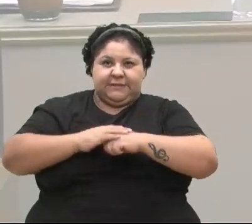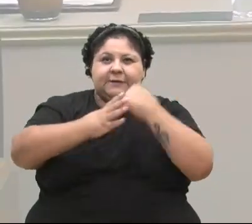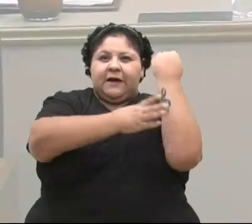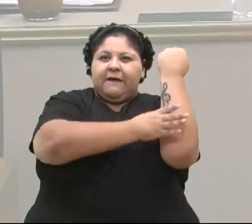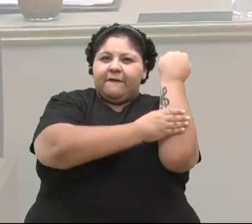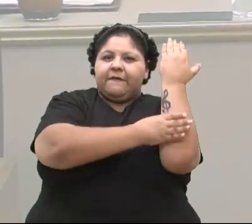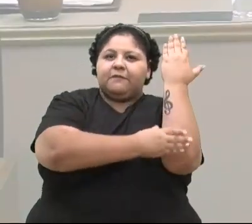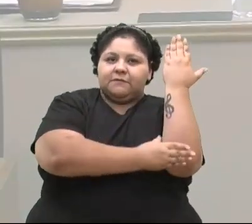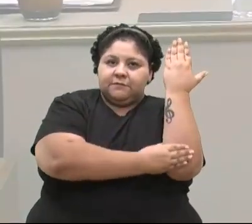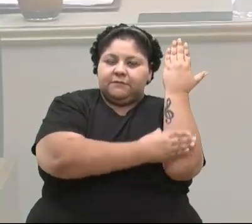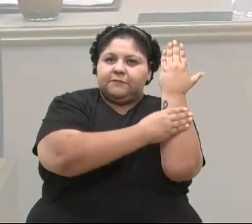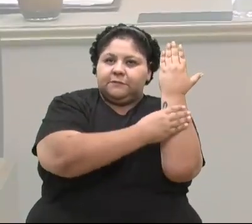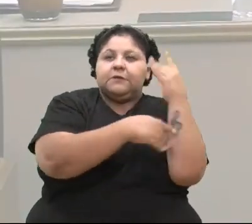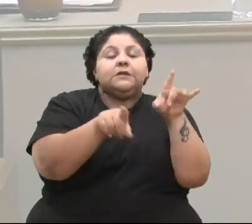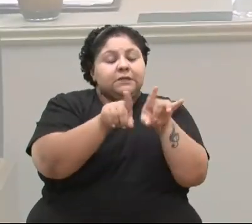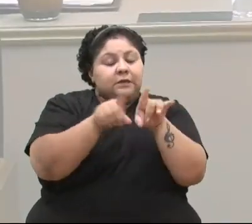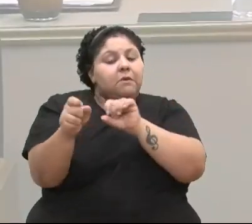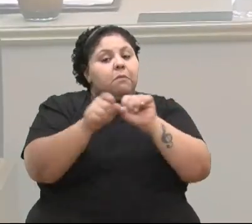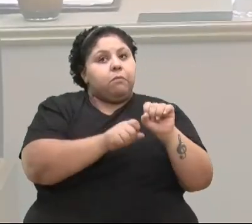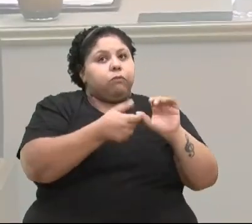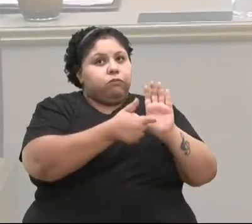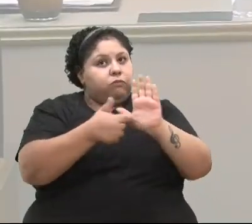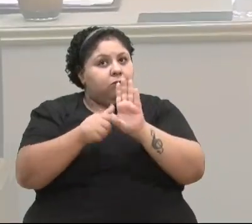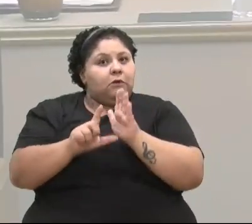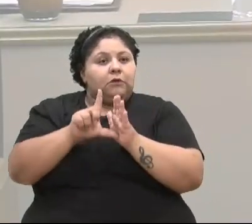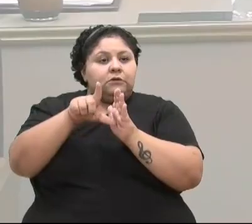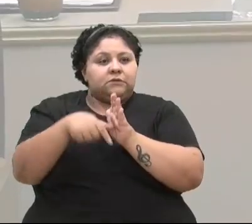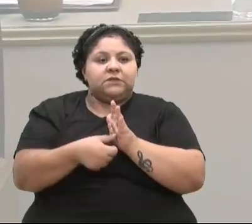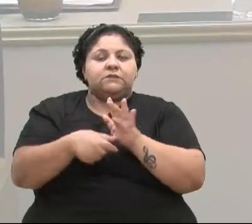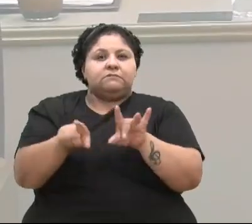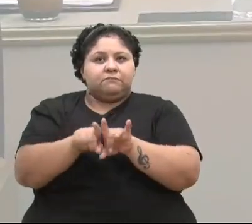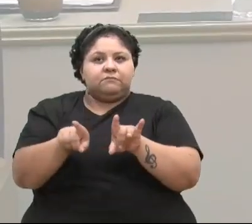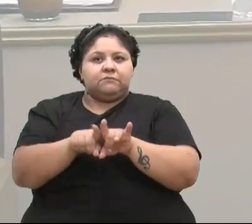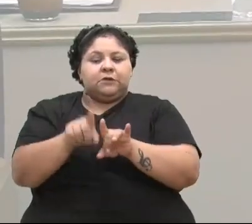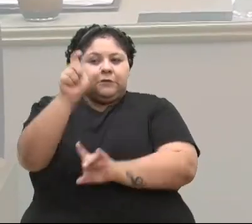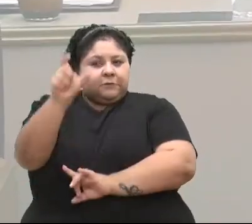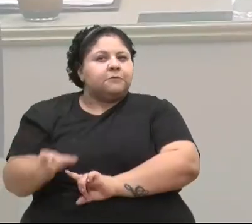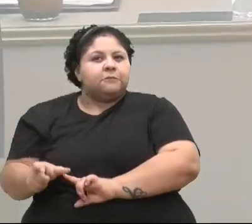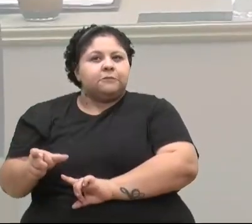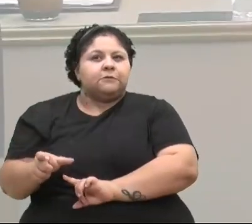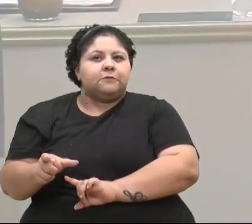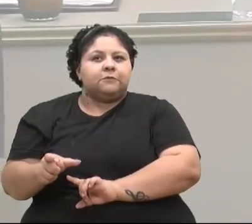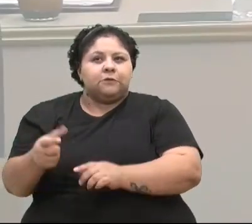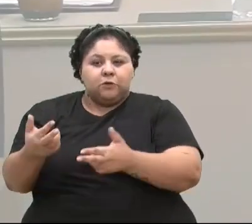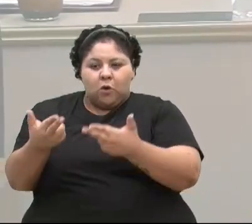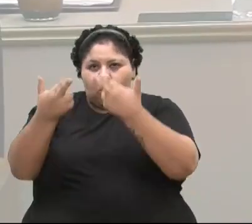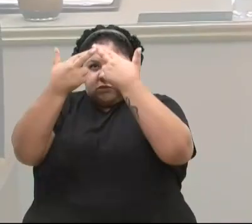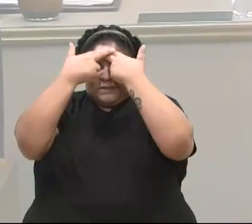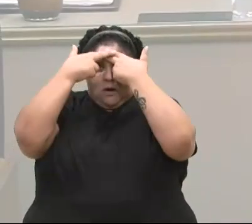fibromialgia também pode aparecer depois de eventos graves na vida de uma pessoa, como um trauma